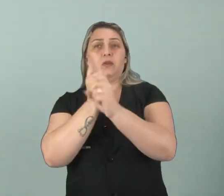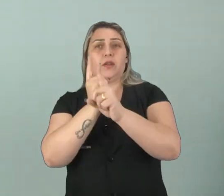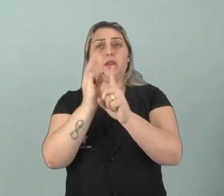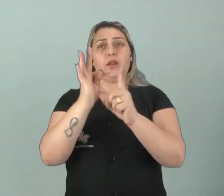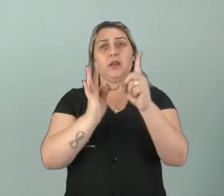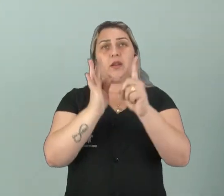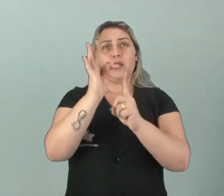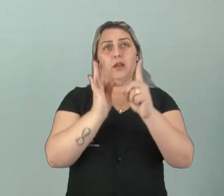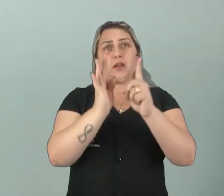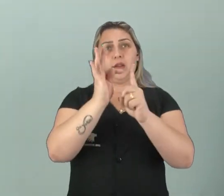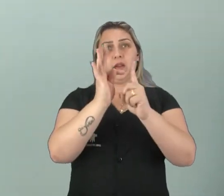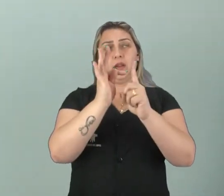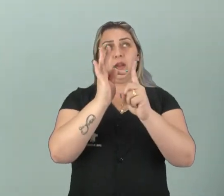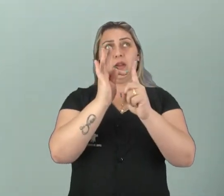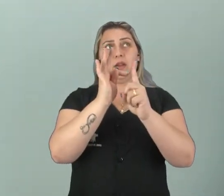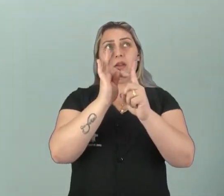seria...